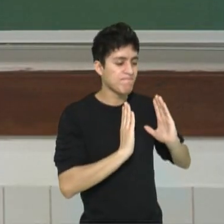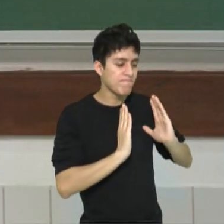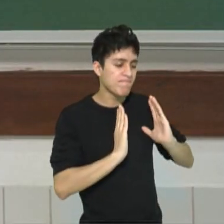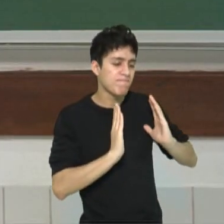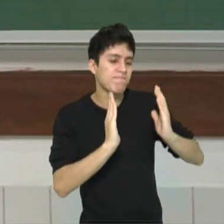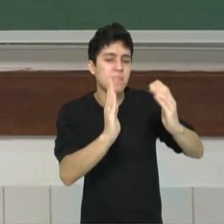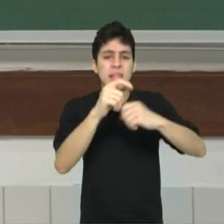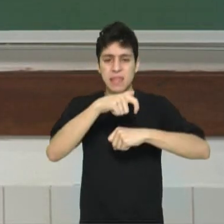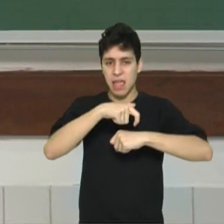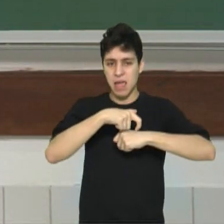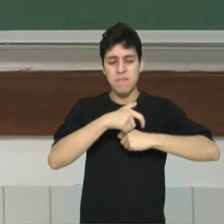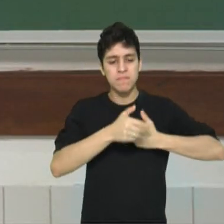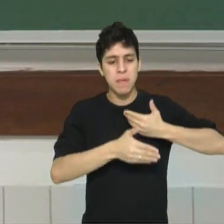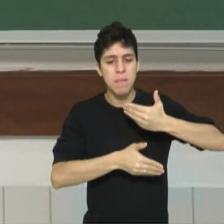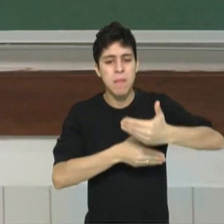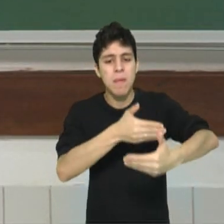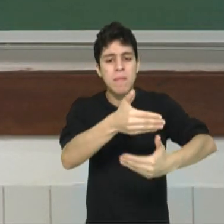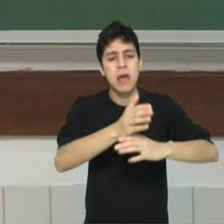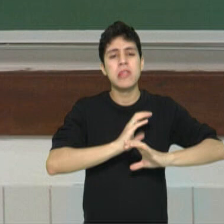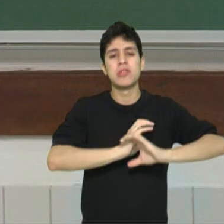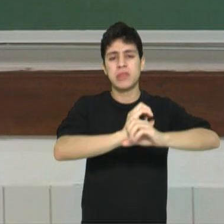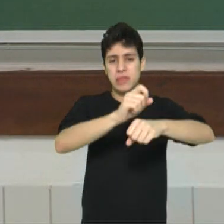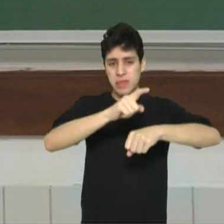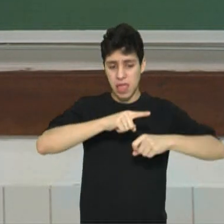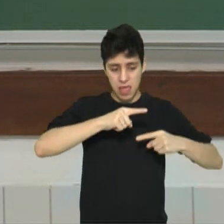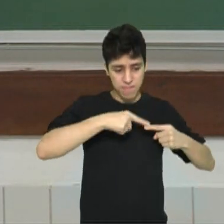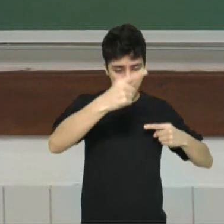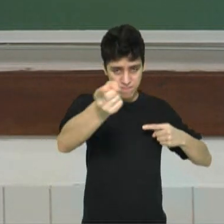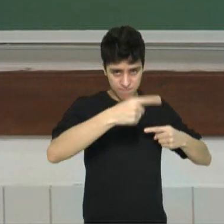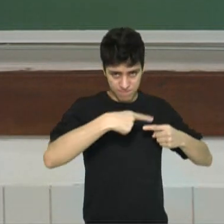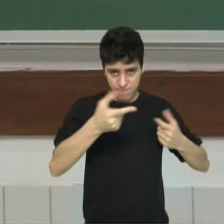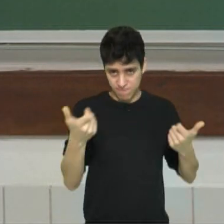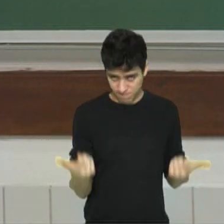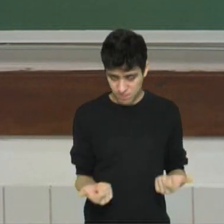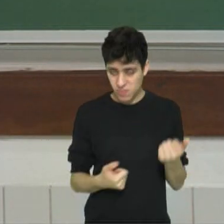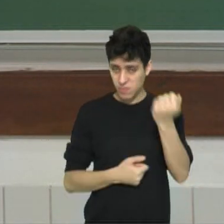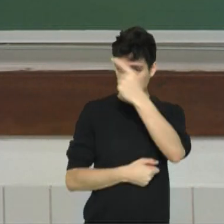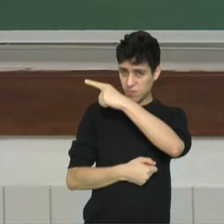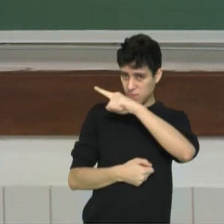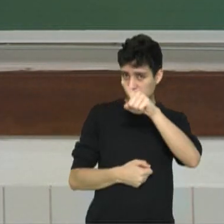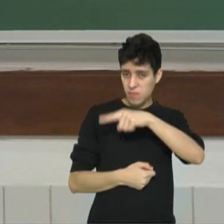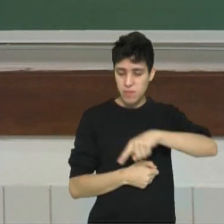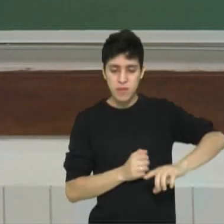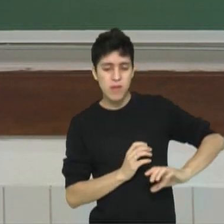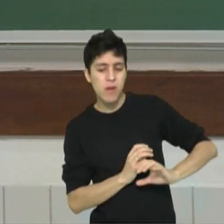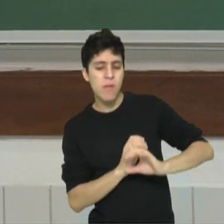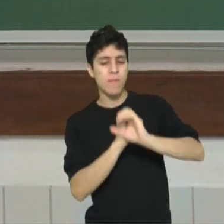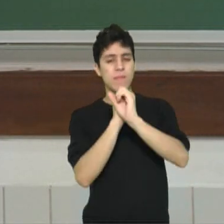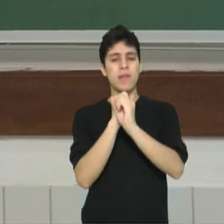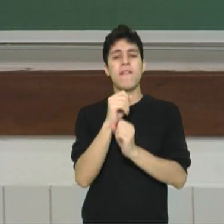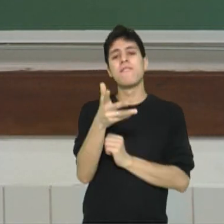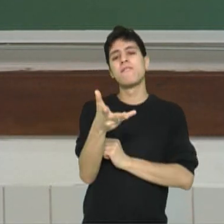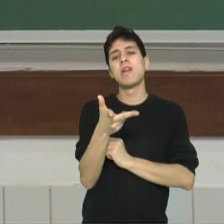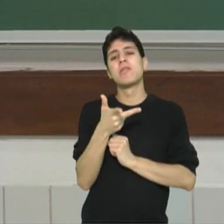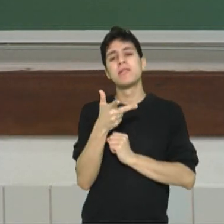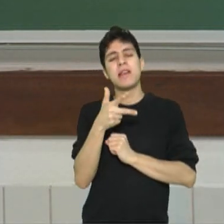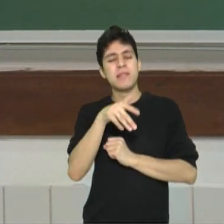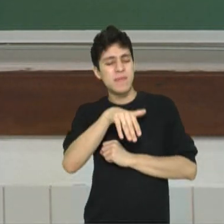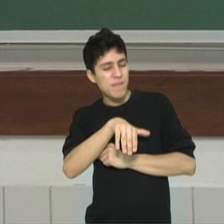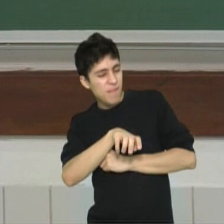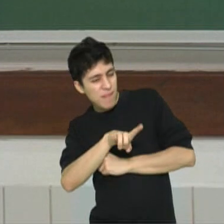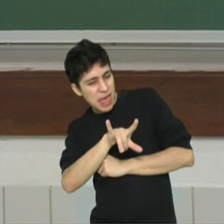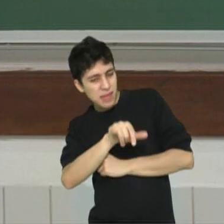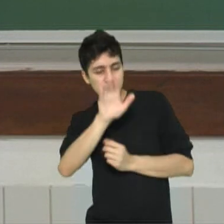ele gastou para fazer esse deslocamento. E por último, por fim, calcular a sua velocidade média,